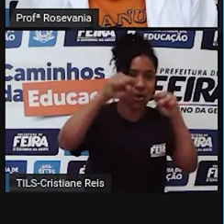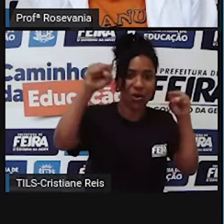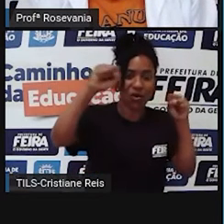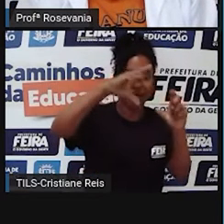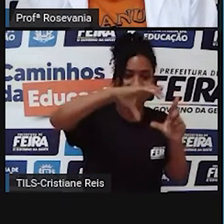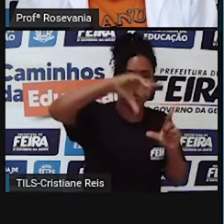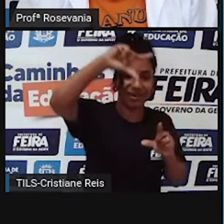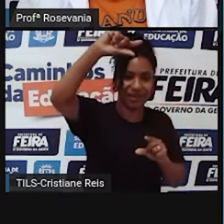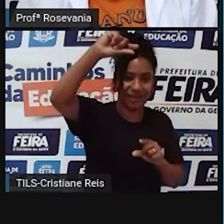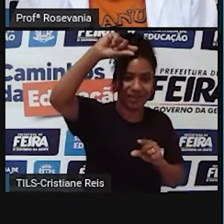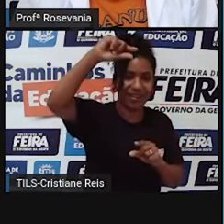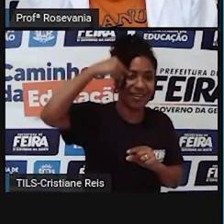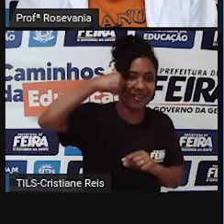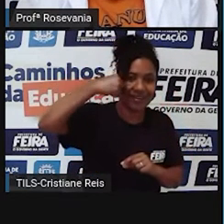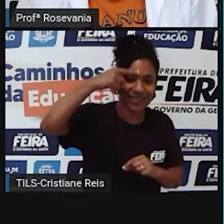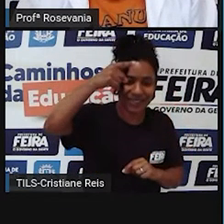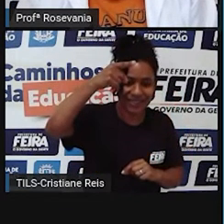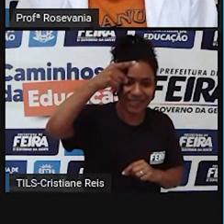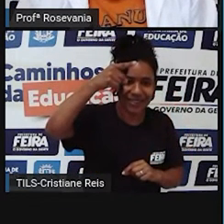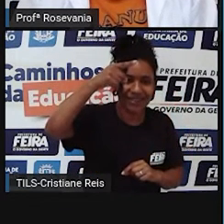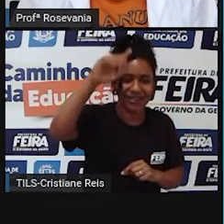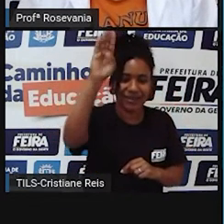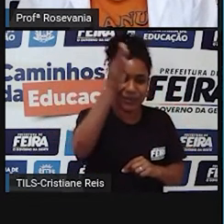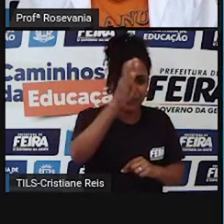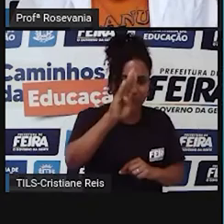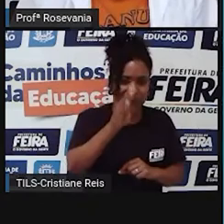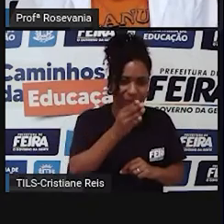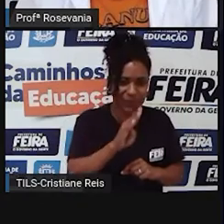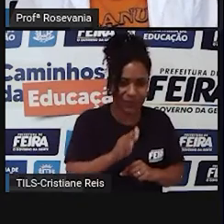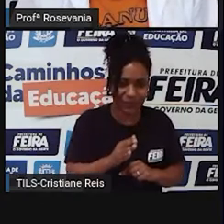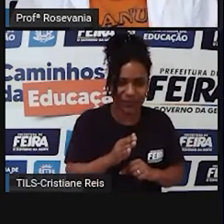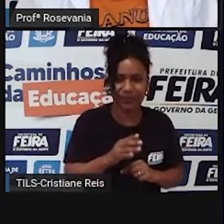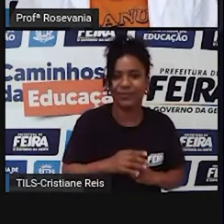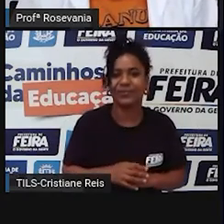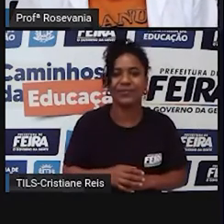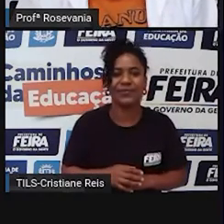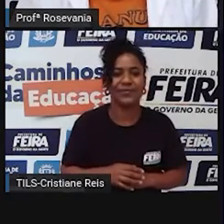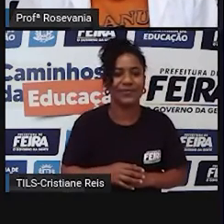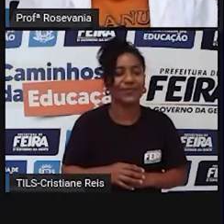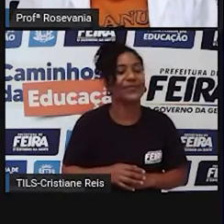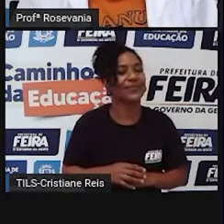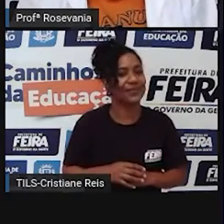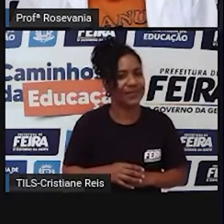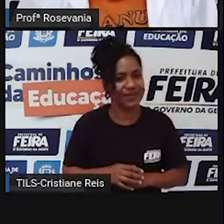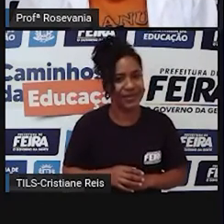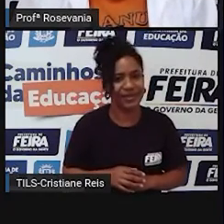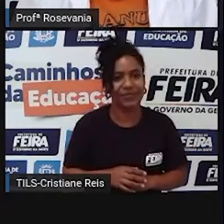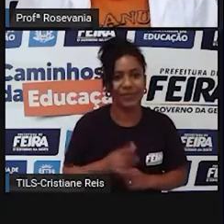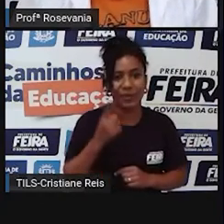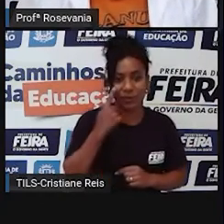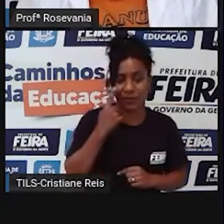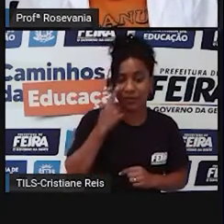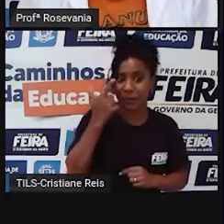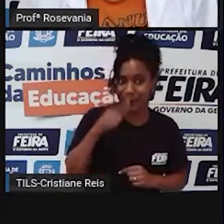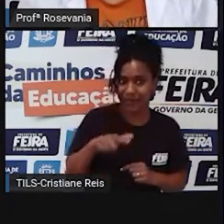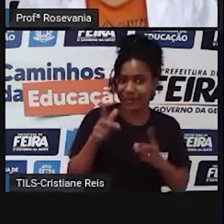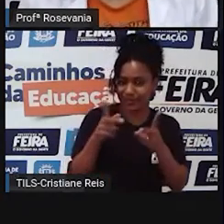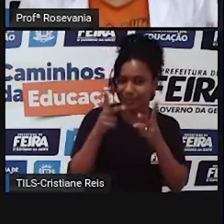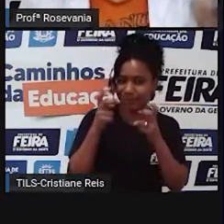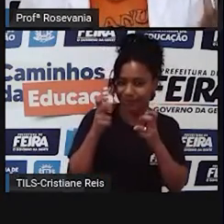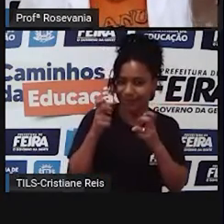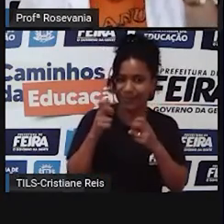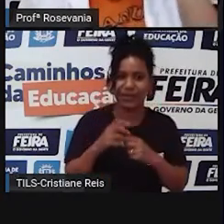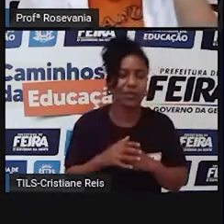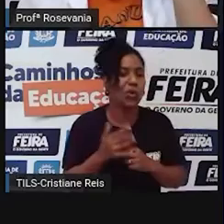na realidade ela é um pouco menor, né, essa ilha da Dinamarca. Vamos lá, gente, só para a gente perceber. Outra forma que a